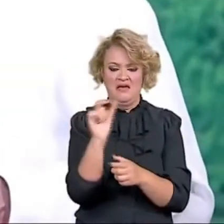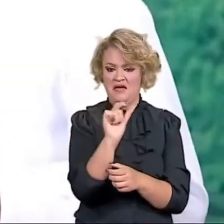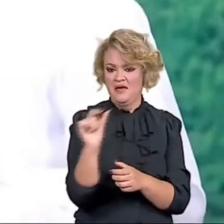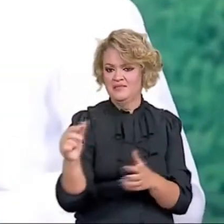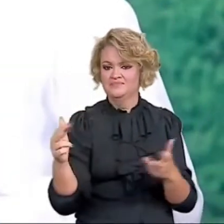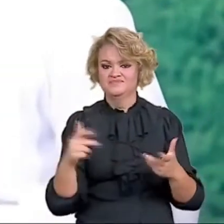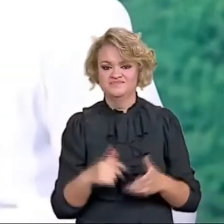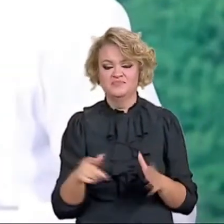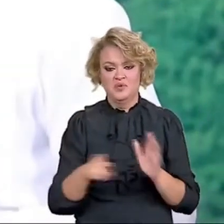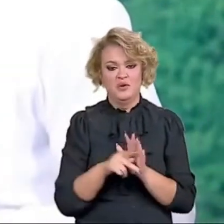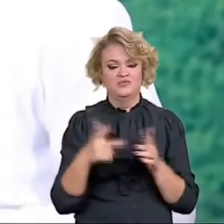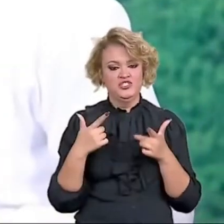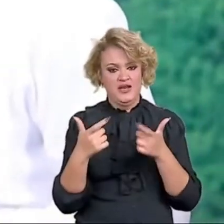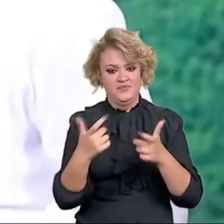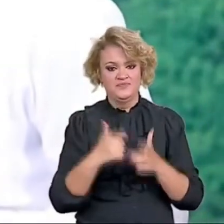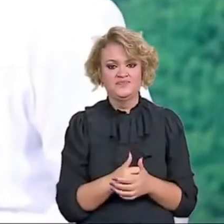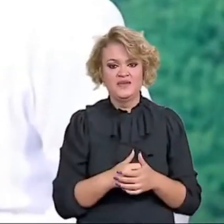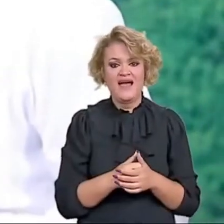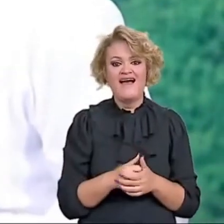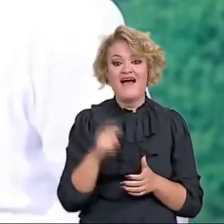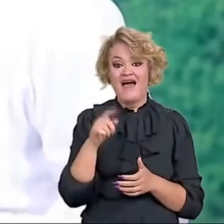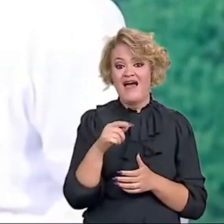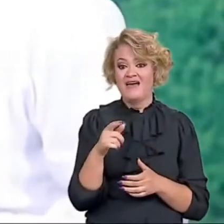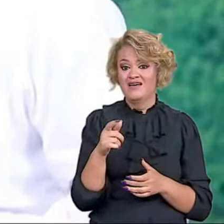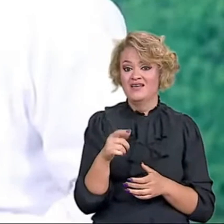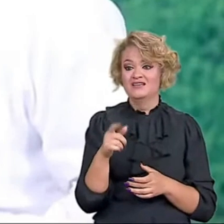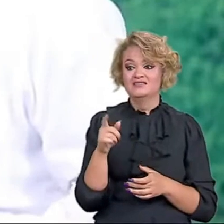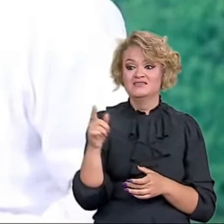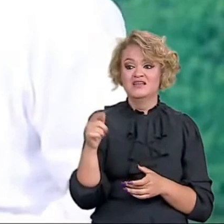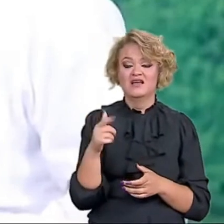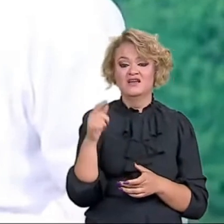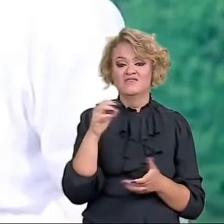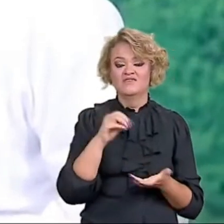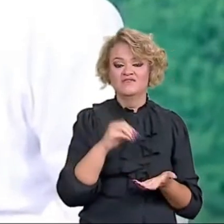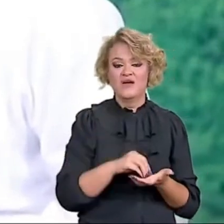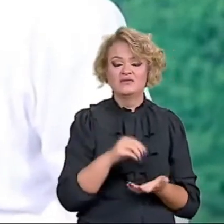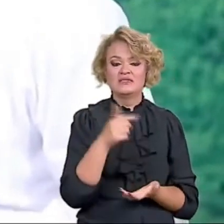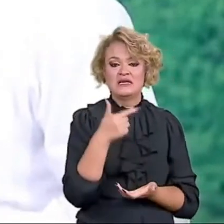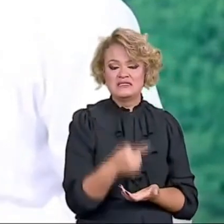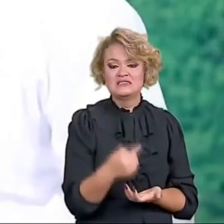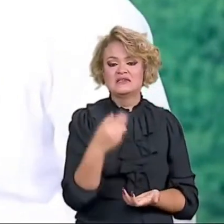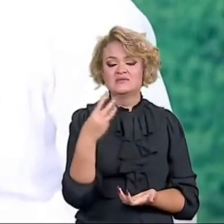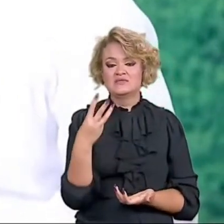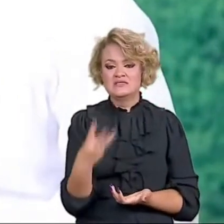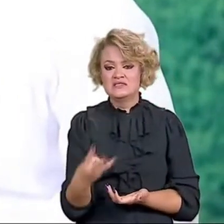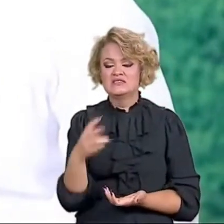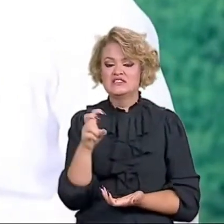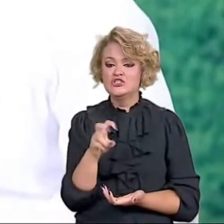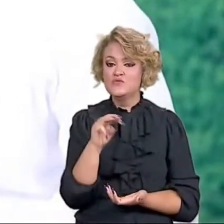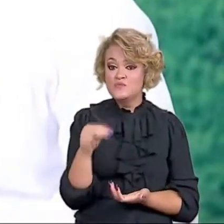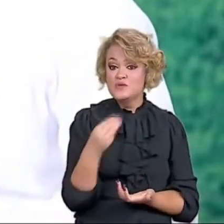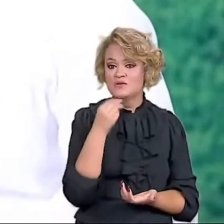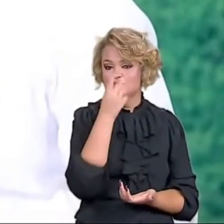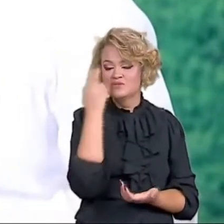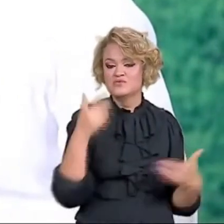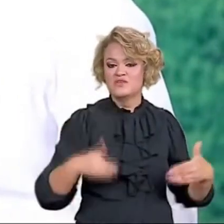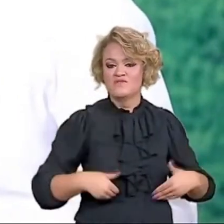isso... Nós temos, segundo a FAO, 735 milhões de pessoas passando fome.